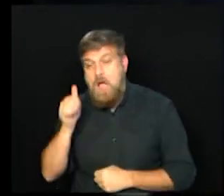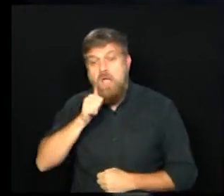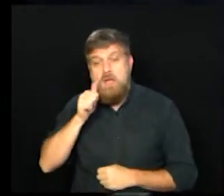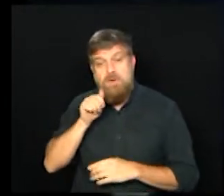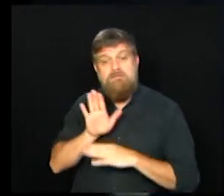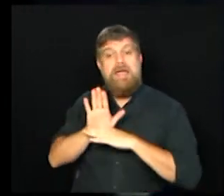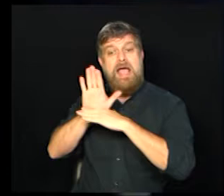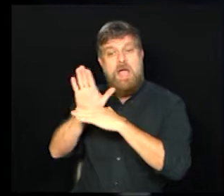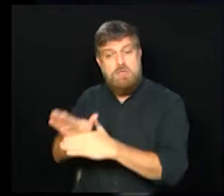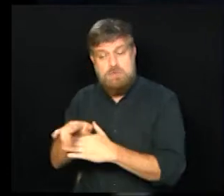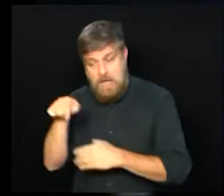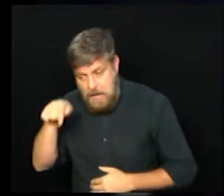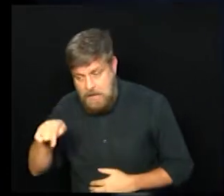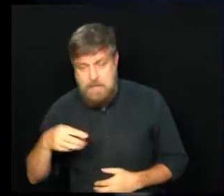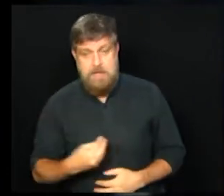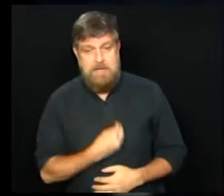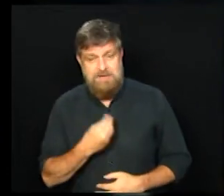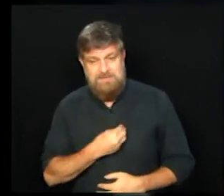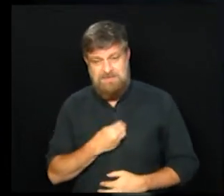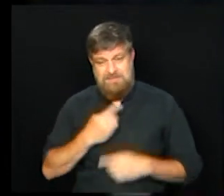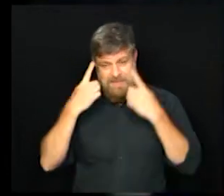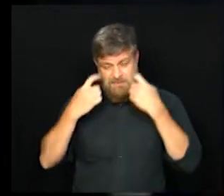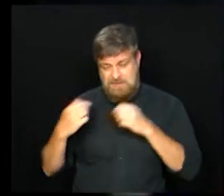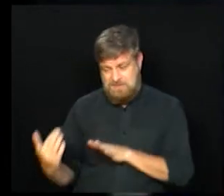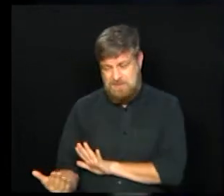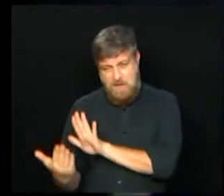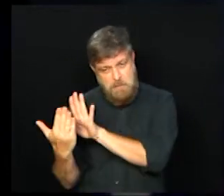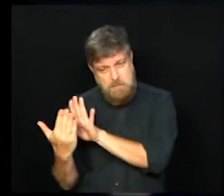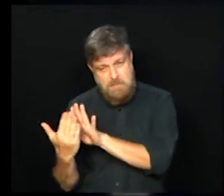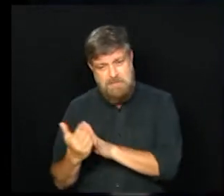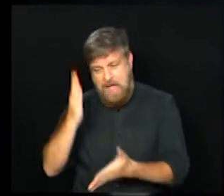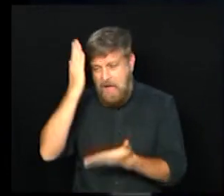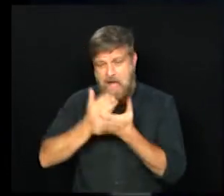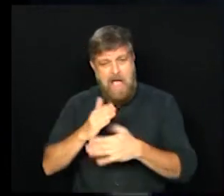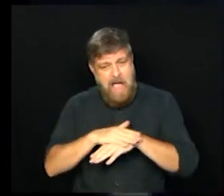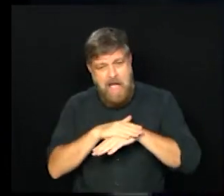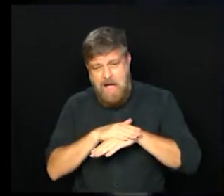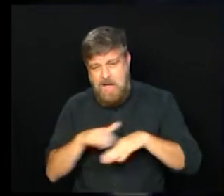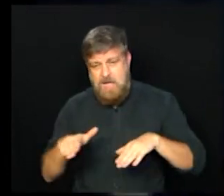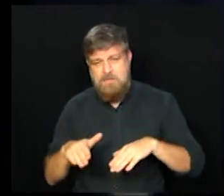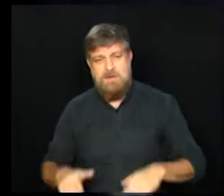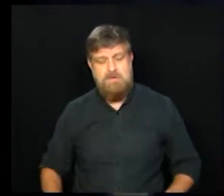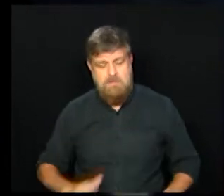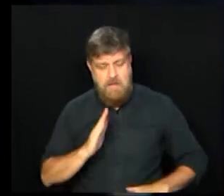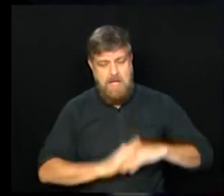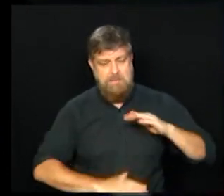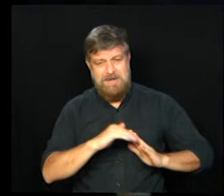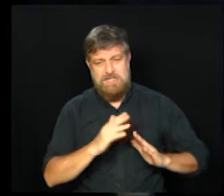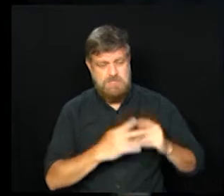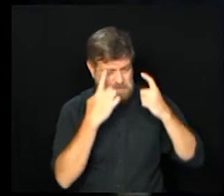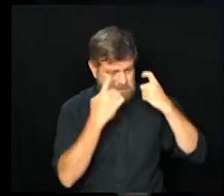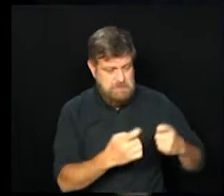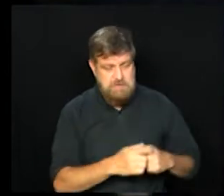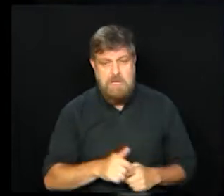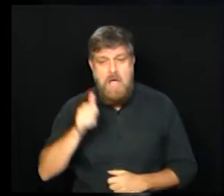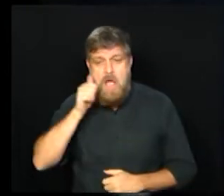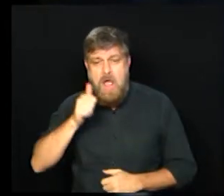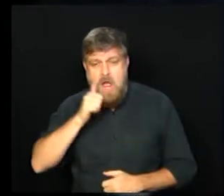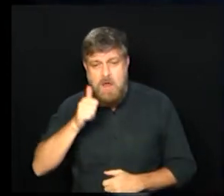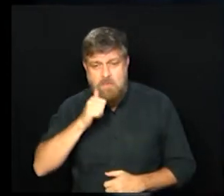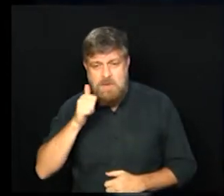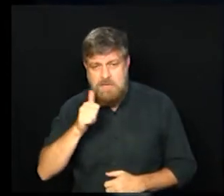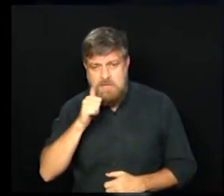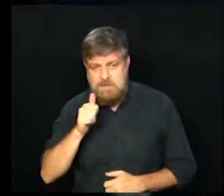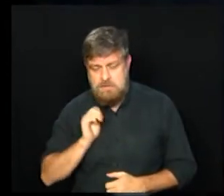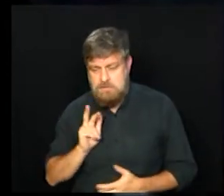que está vivendo uma situação de violência, conseguir romper esse ciclo da violência, e as outras mulheres que estão chegando, né,